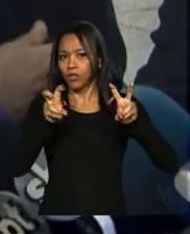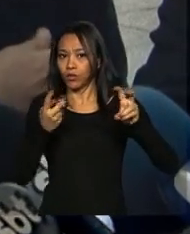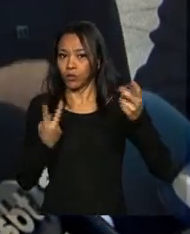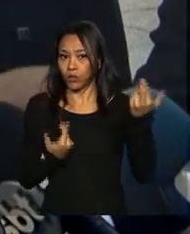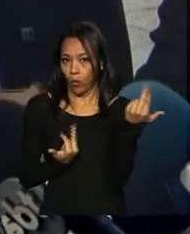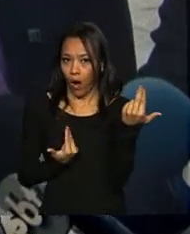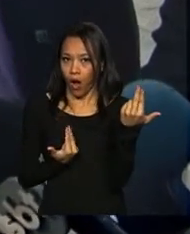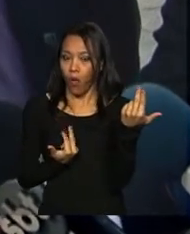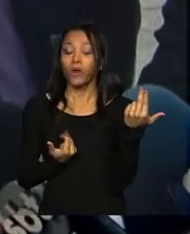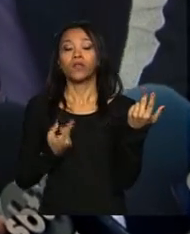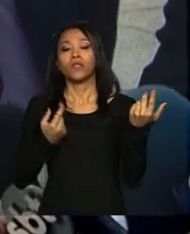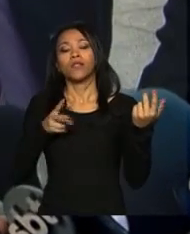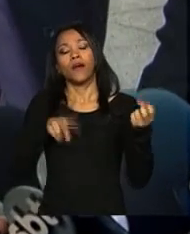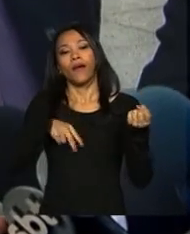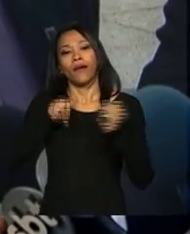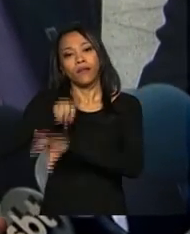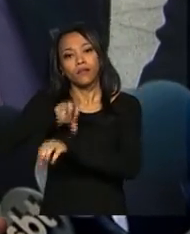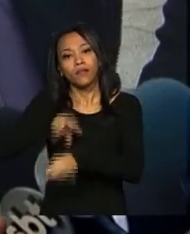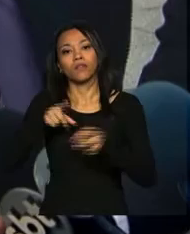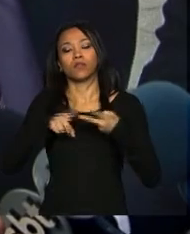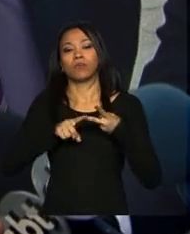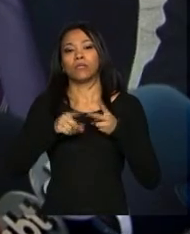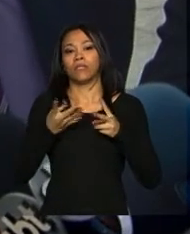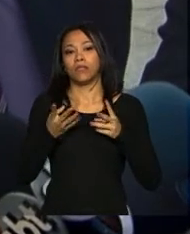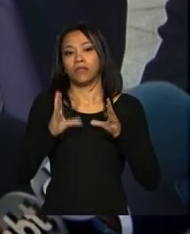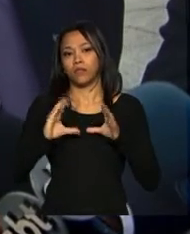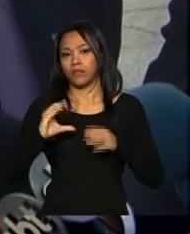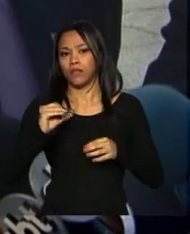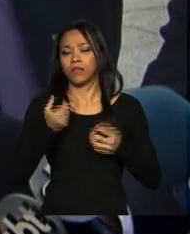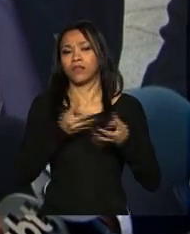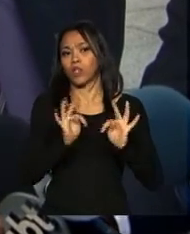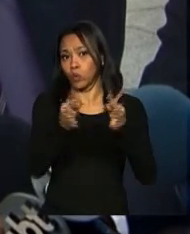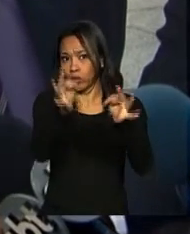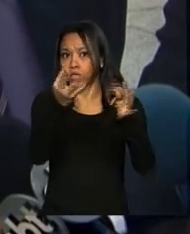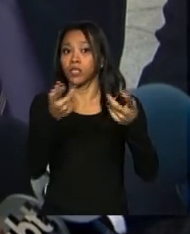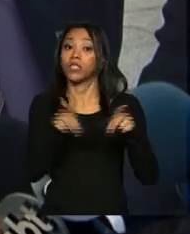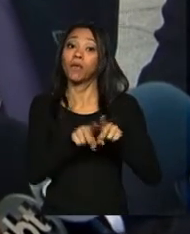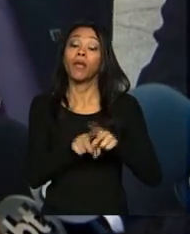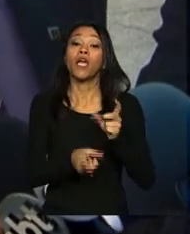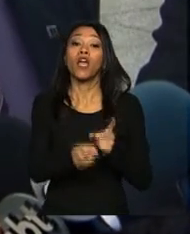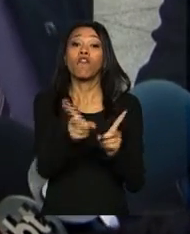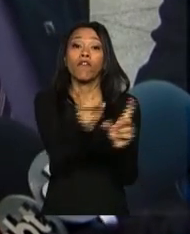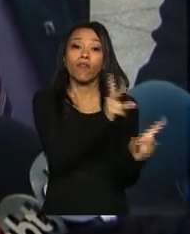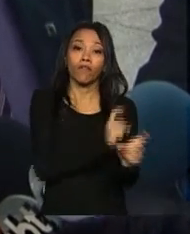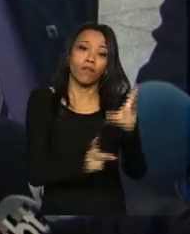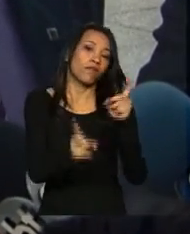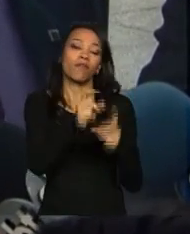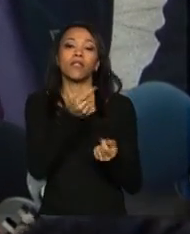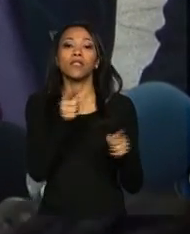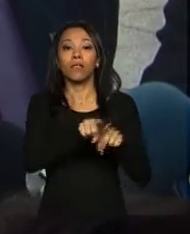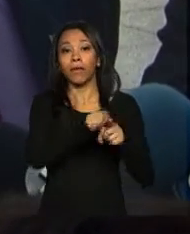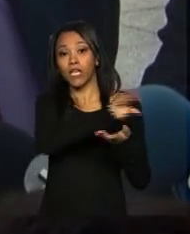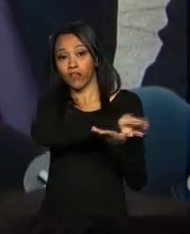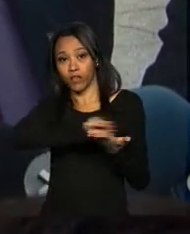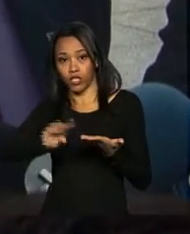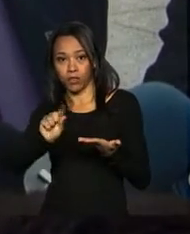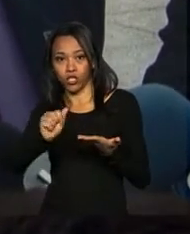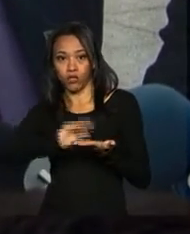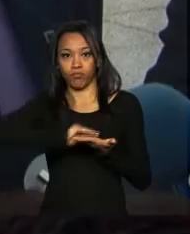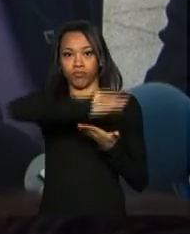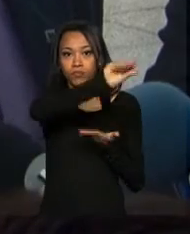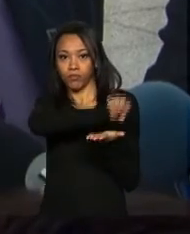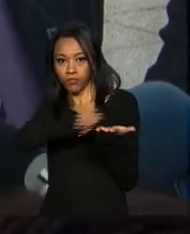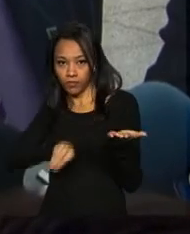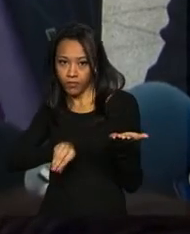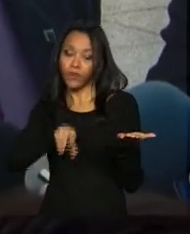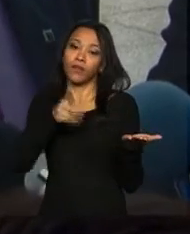em educação, ciência e tecnologia e comércio e investimento. E por isso estamos aqui os três ministros